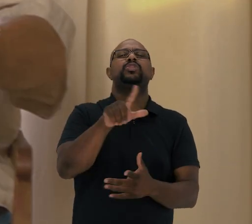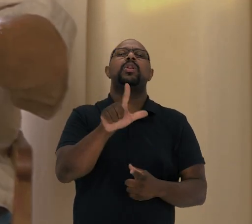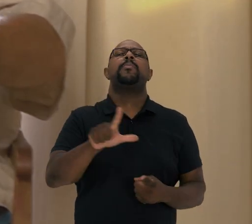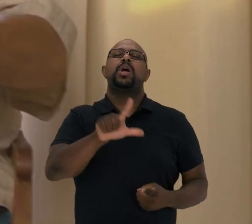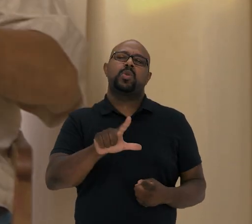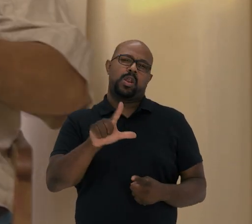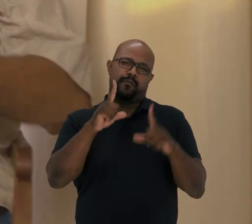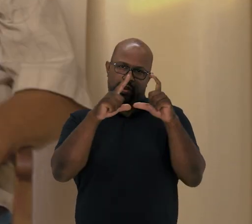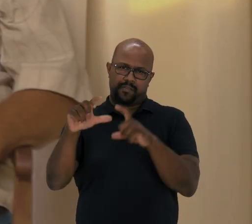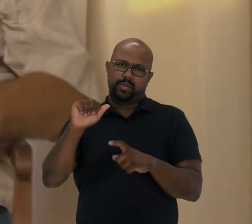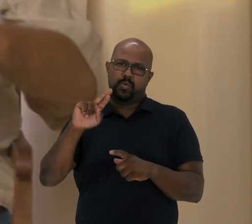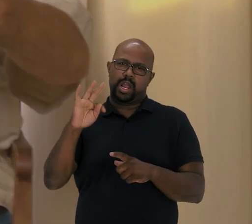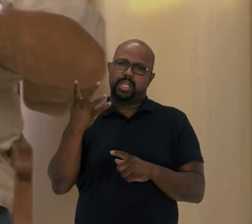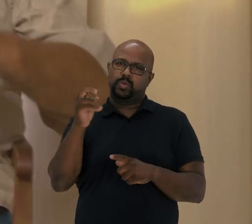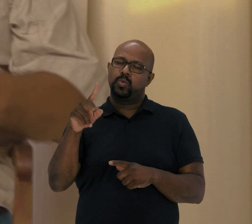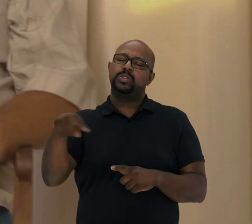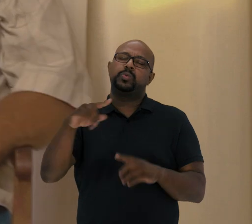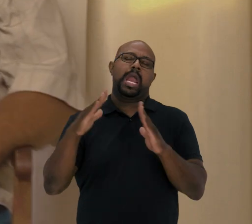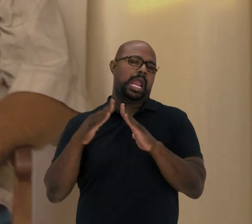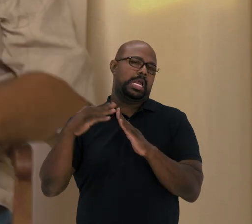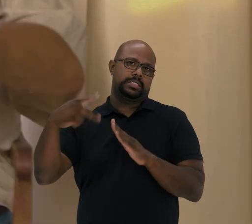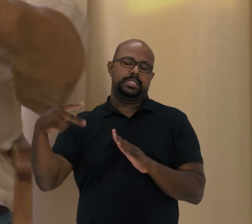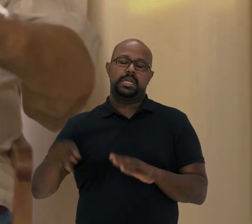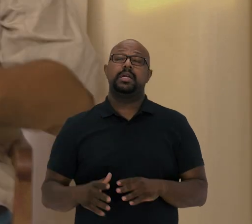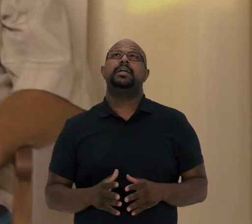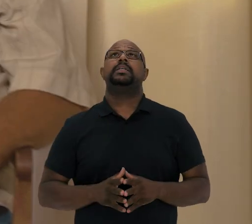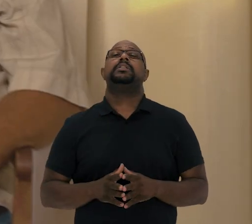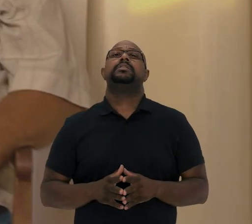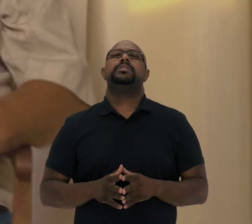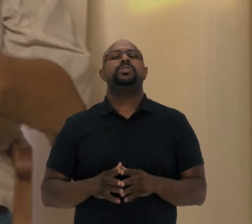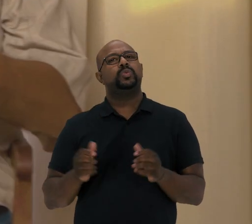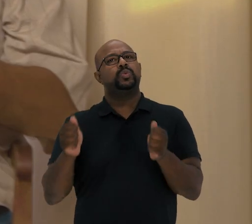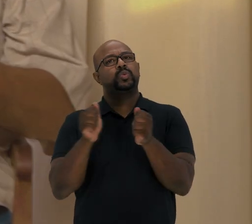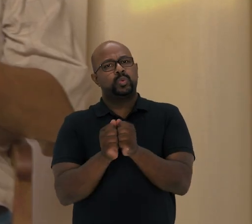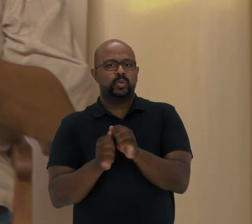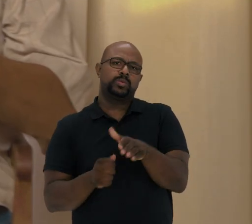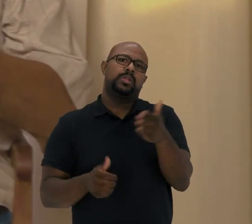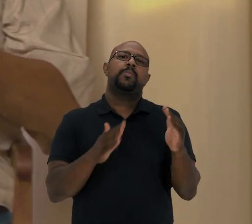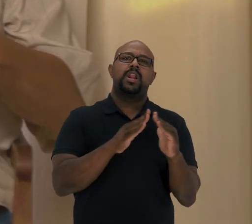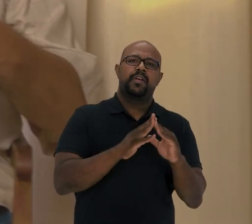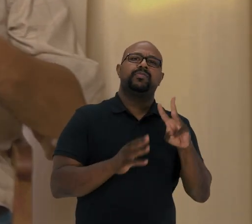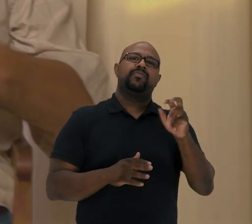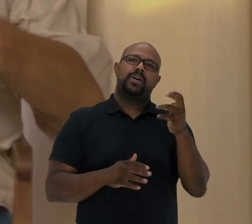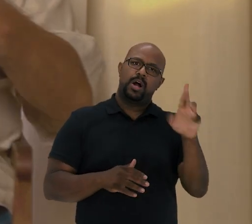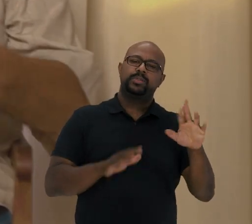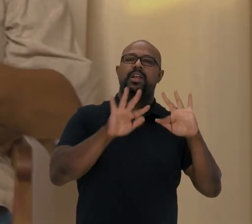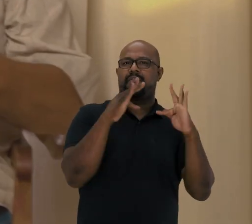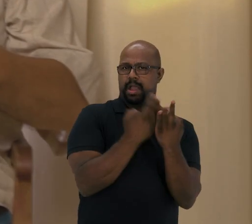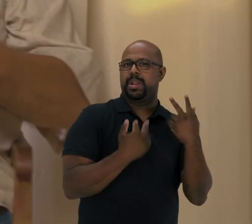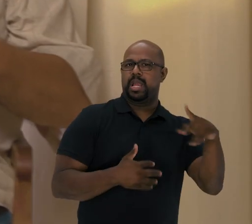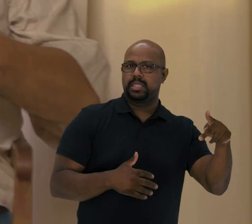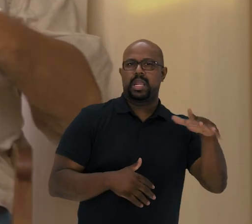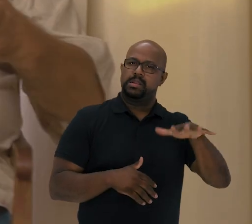laboratório fotográfico do Arthur e as suas dependências lá, a sua casa lá. E junto ali morava o seu Walter com a sua